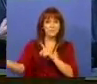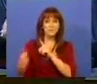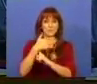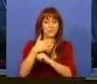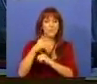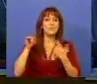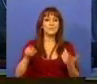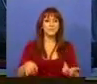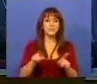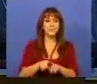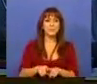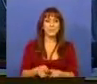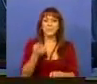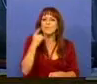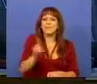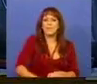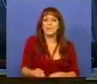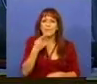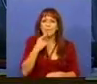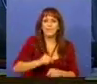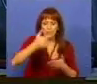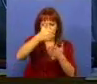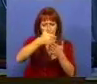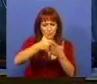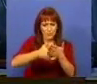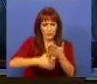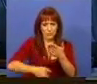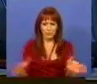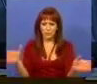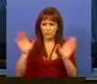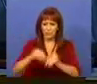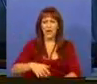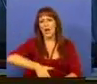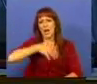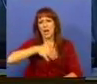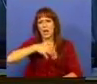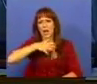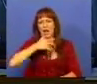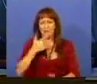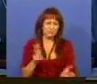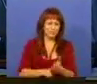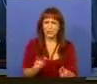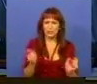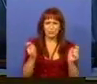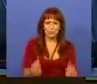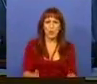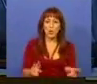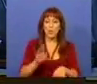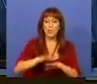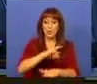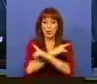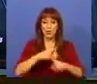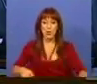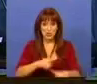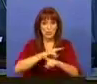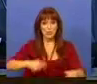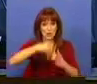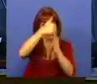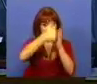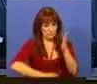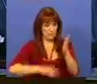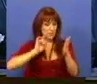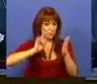nacional é o repetido enunciado, mais retórico do que real devido a impedimentos